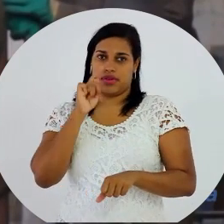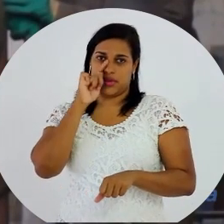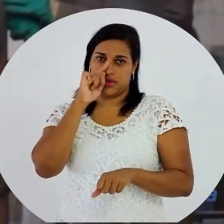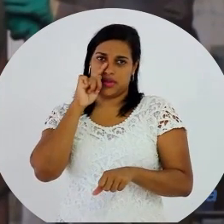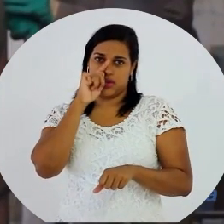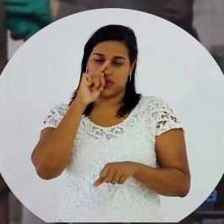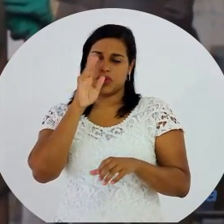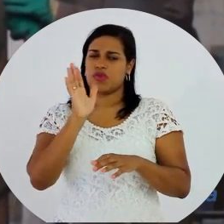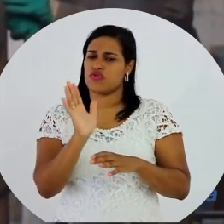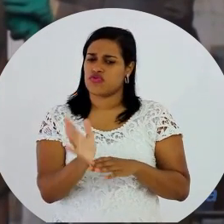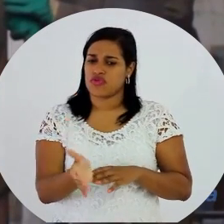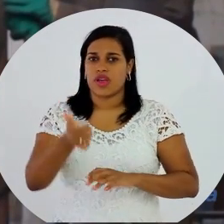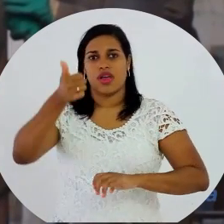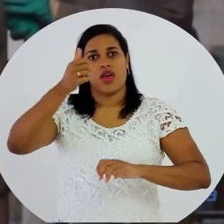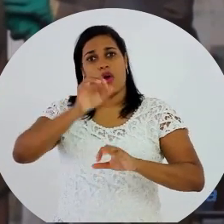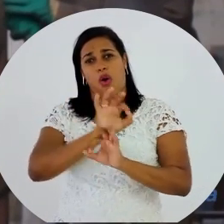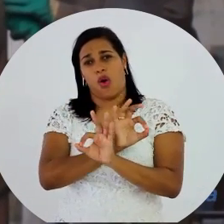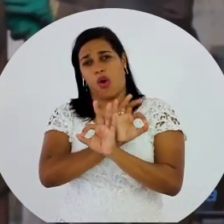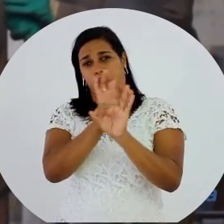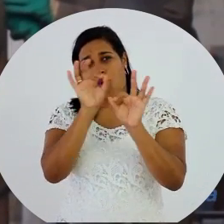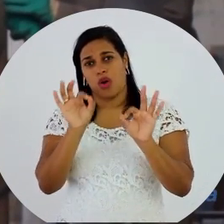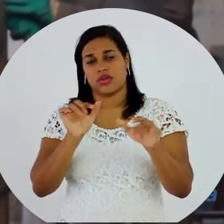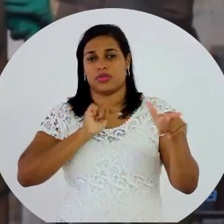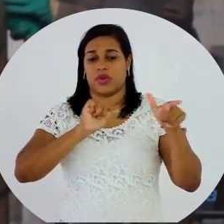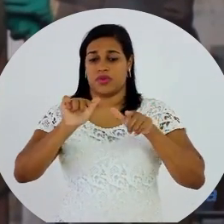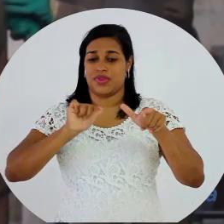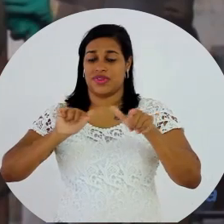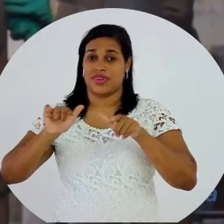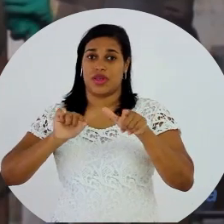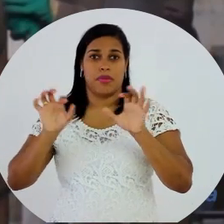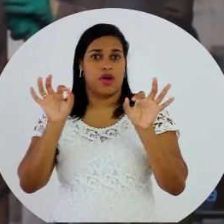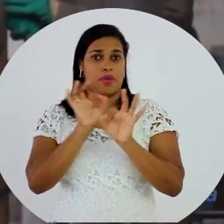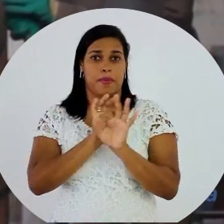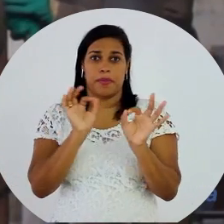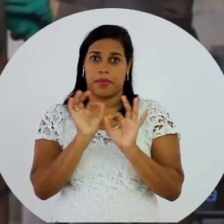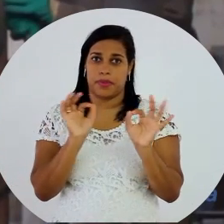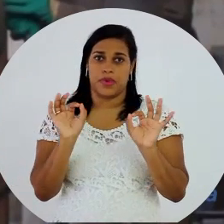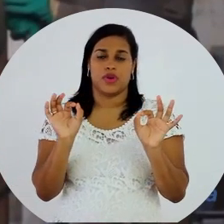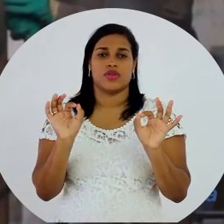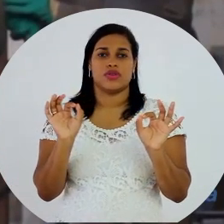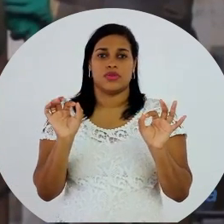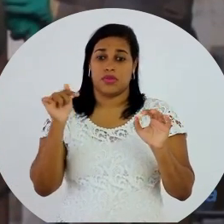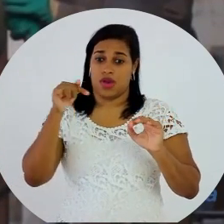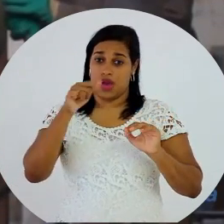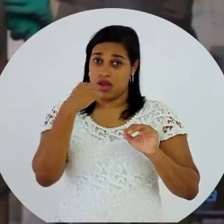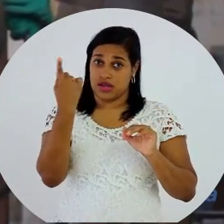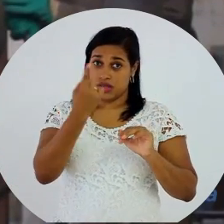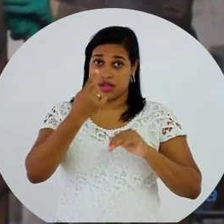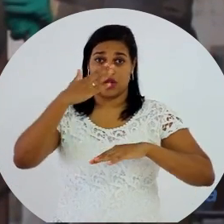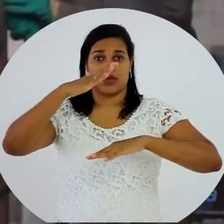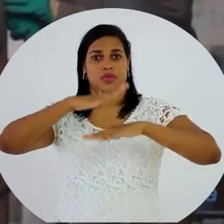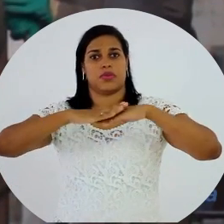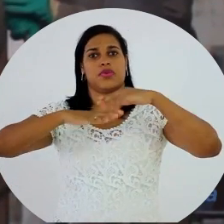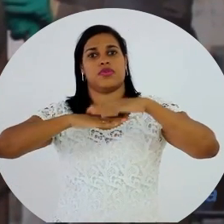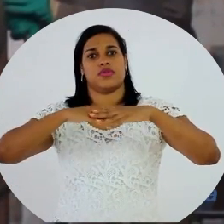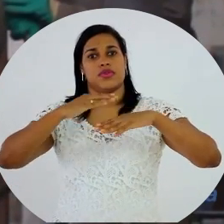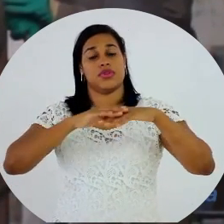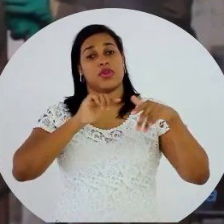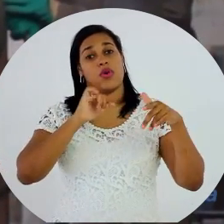grande valia, já é um serviço que você está prestando. Então essa é a nossa função, de pelo menos controlar os riscos